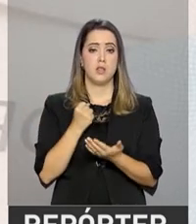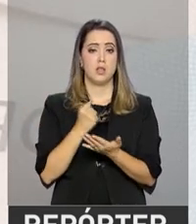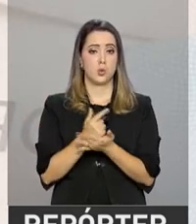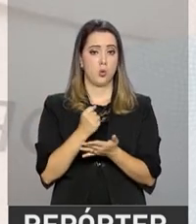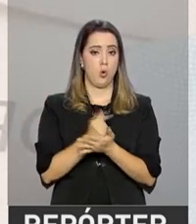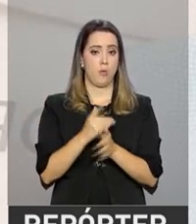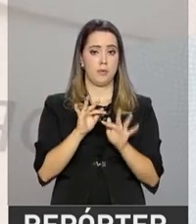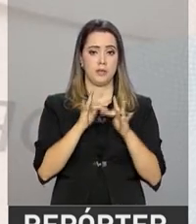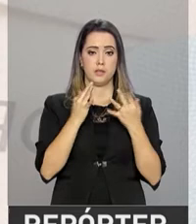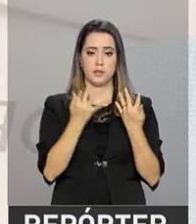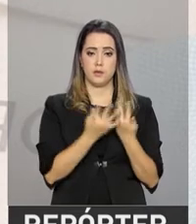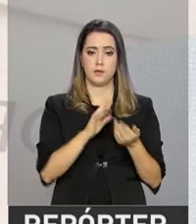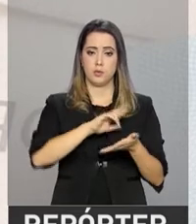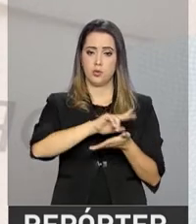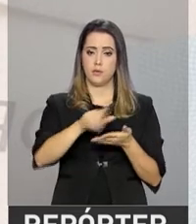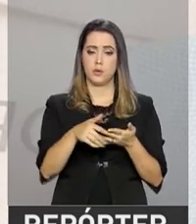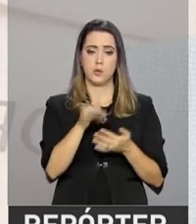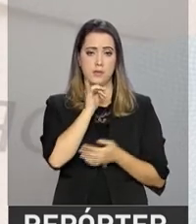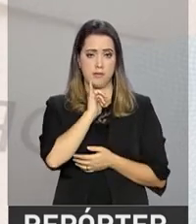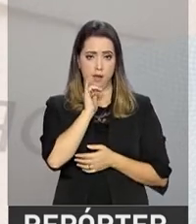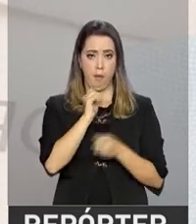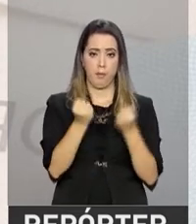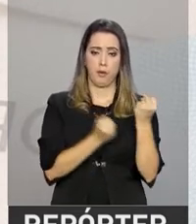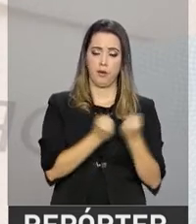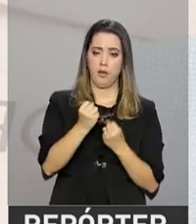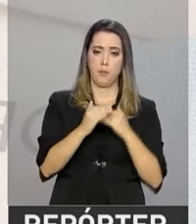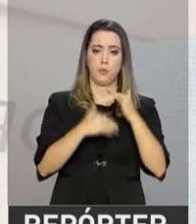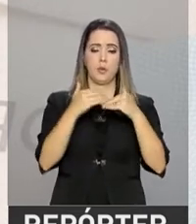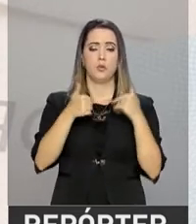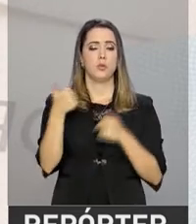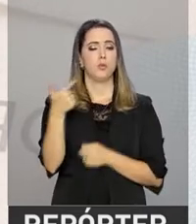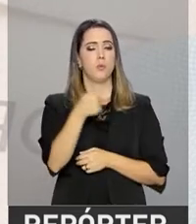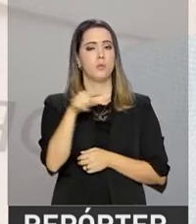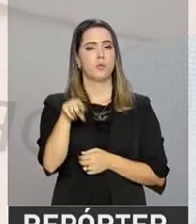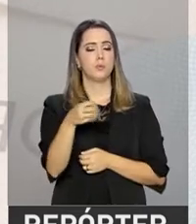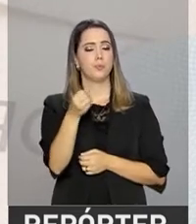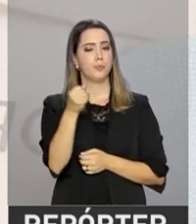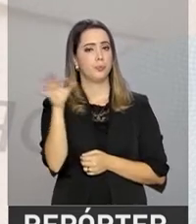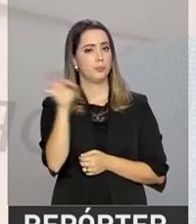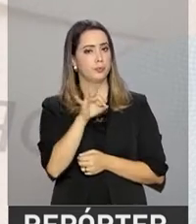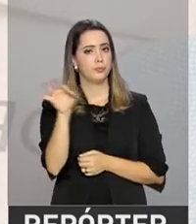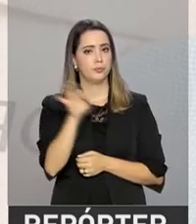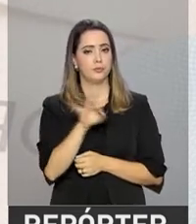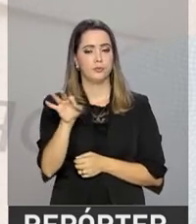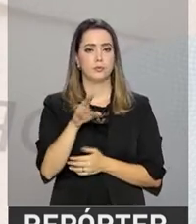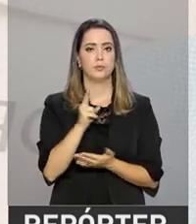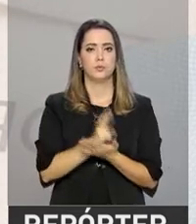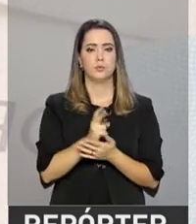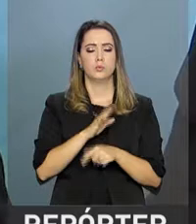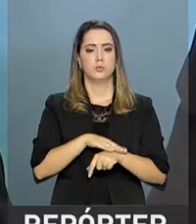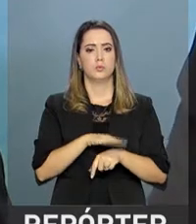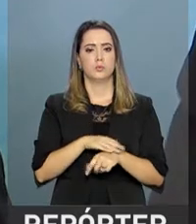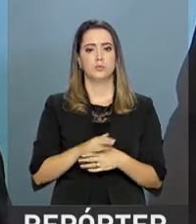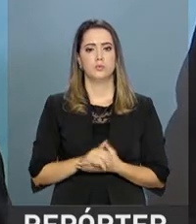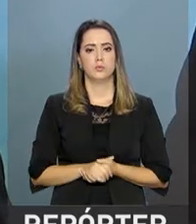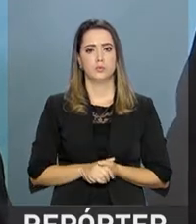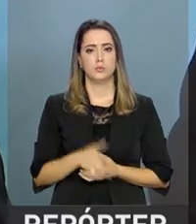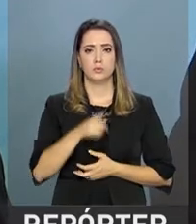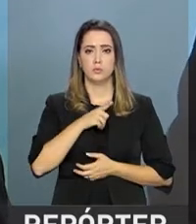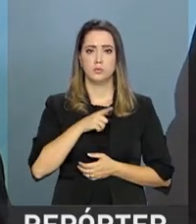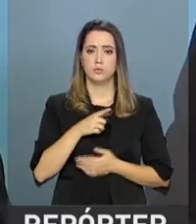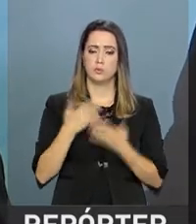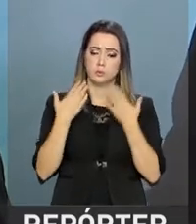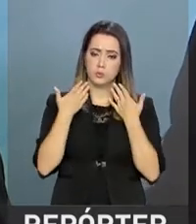bens duráveis como veículos por exemplo subiu 17,6 por cento no mesmo período nós temos uma